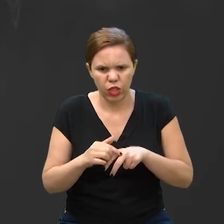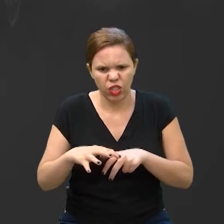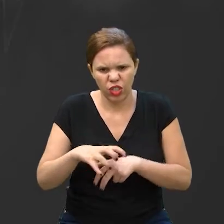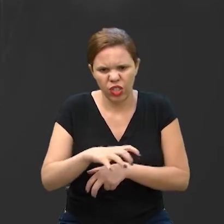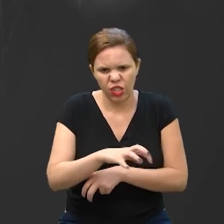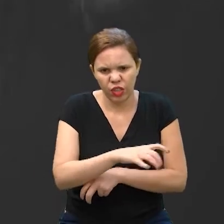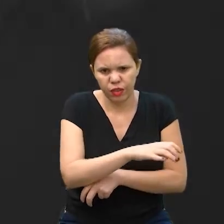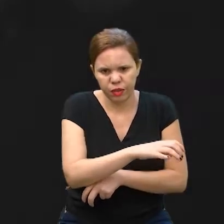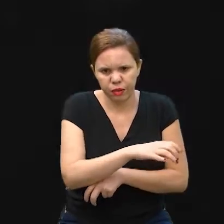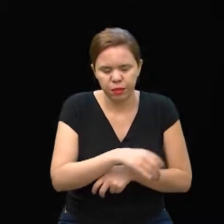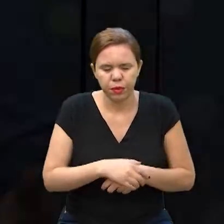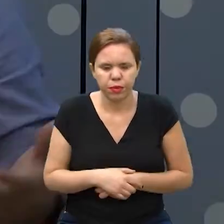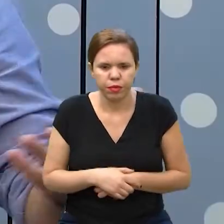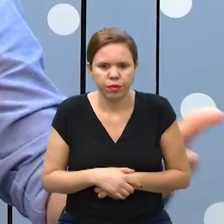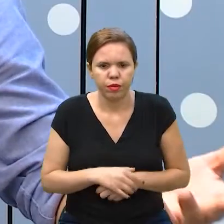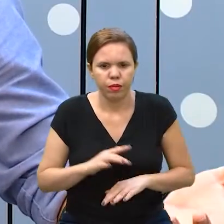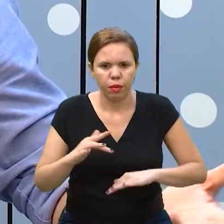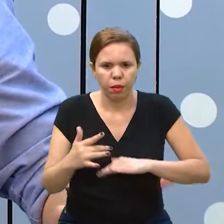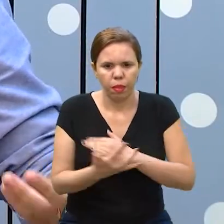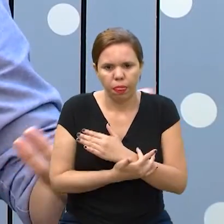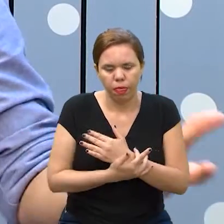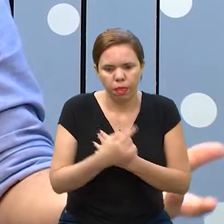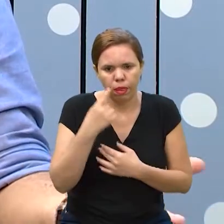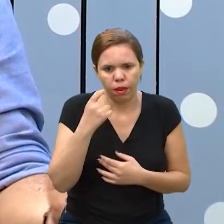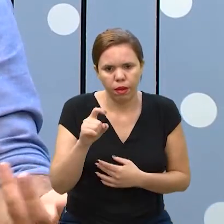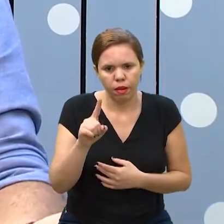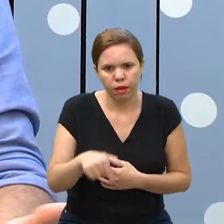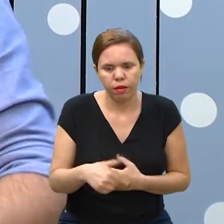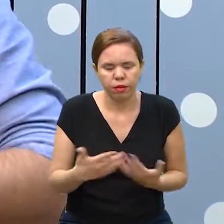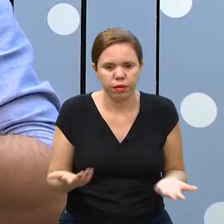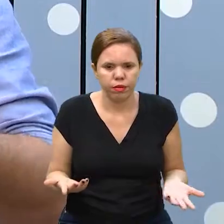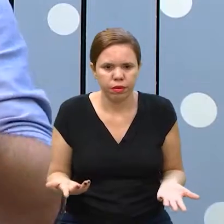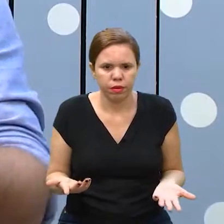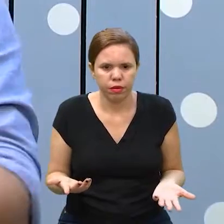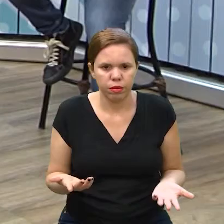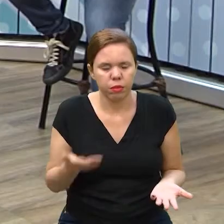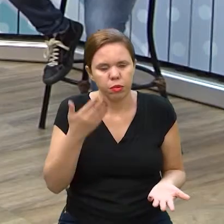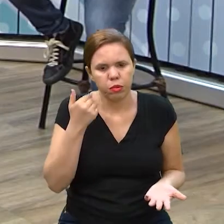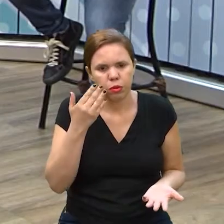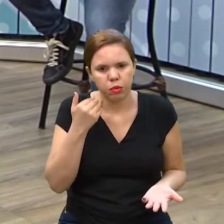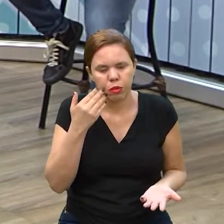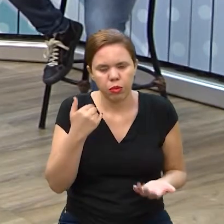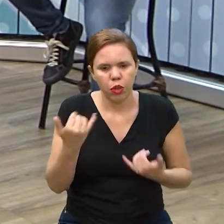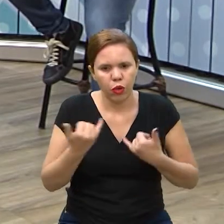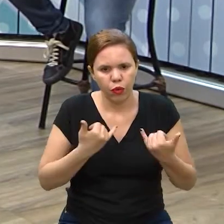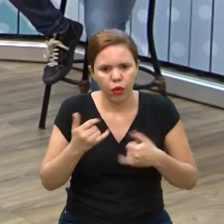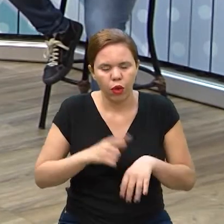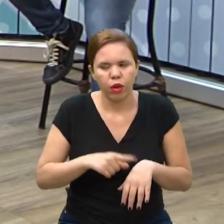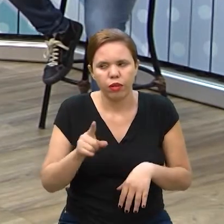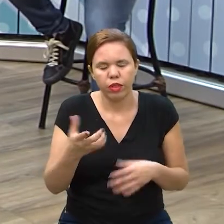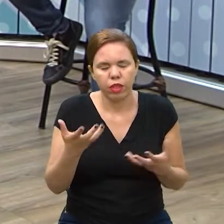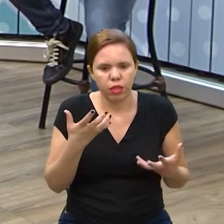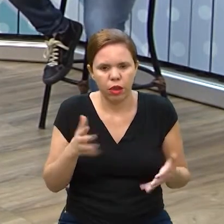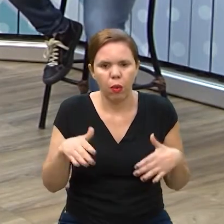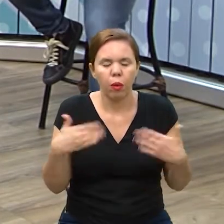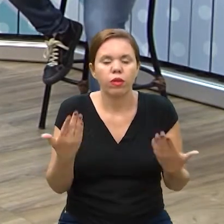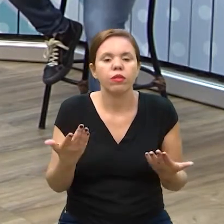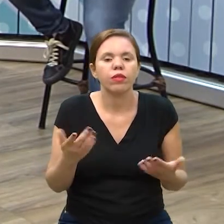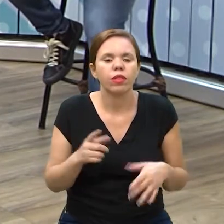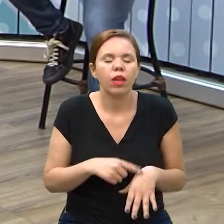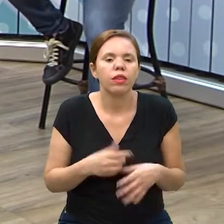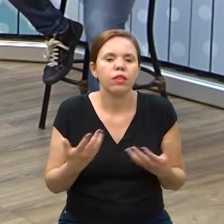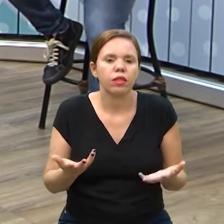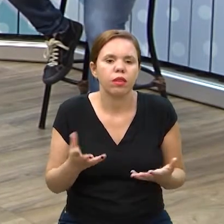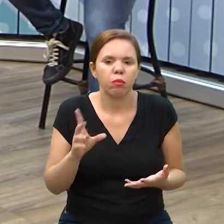de aranha no deserto atrás do Obi-Wan. E é uma mídia super interessante, porque todo esse formato de streaming que você pode consumir a informação a hora que você quiser, quando